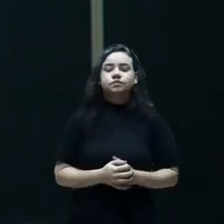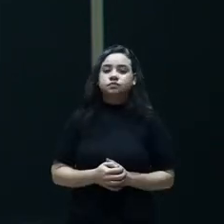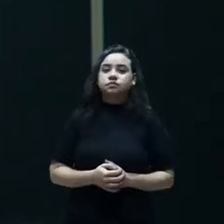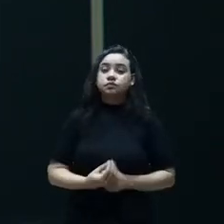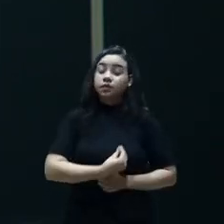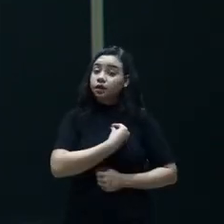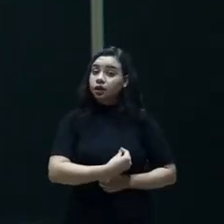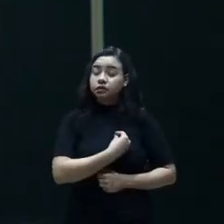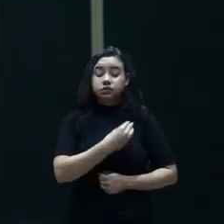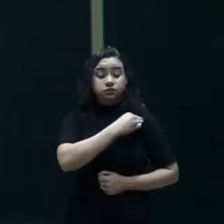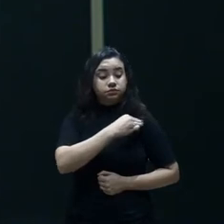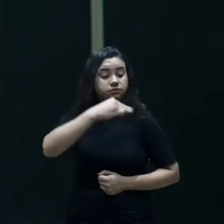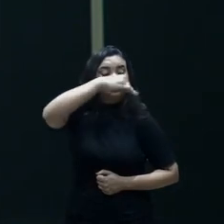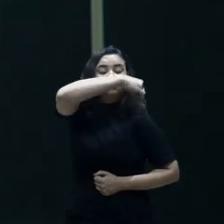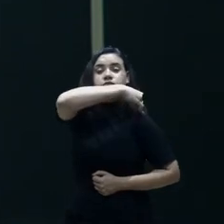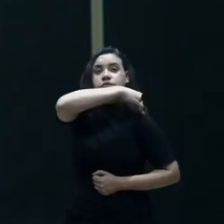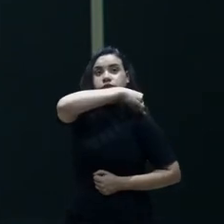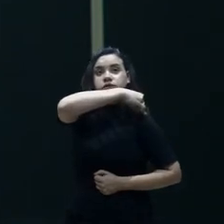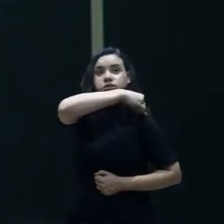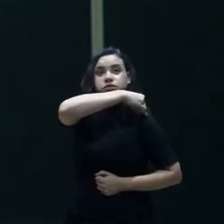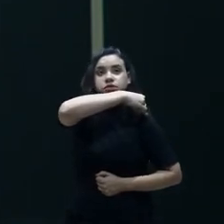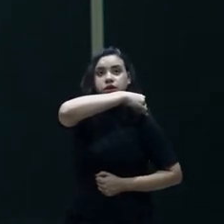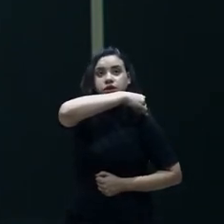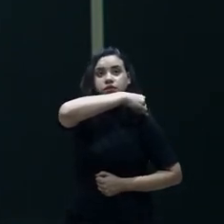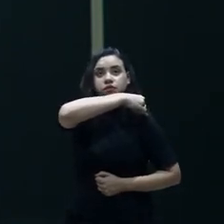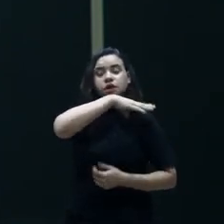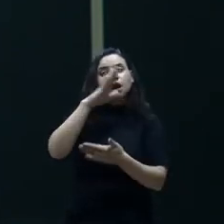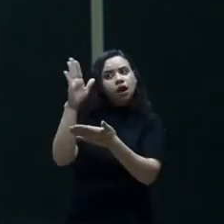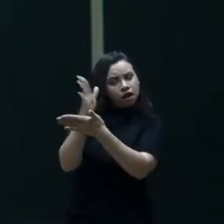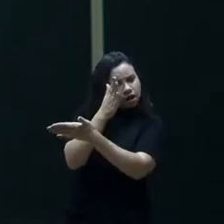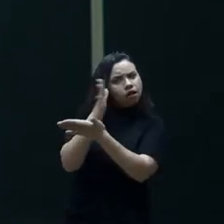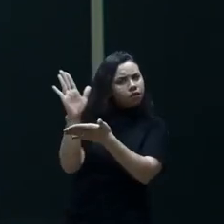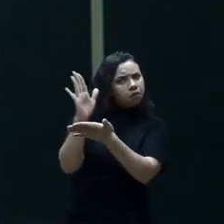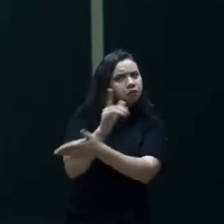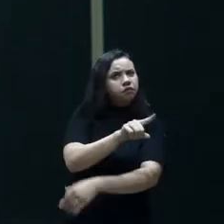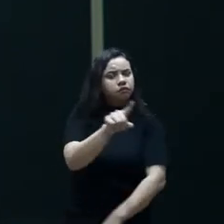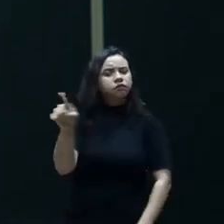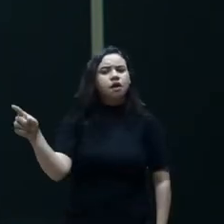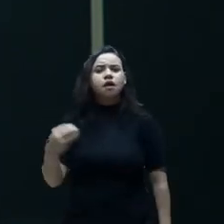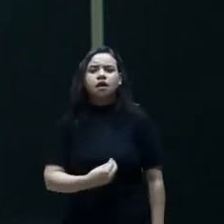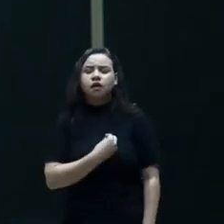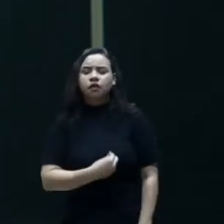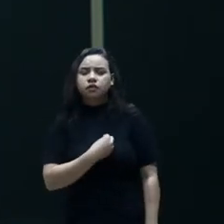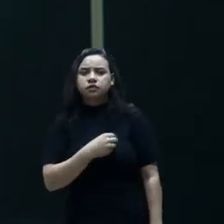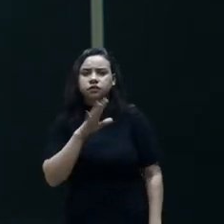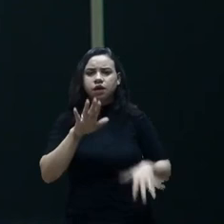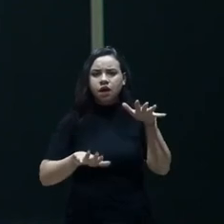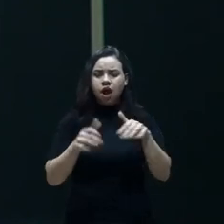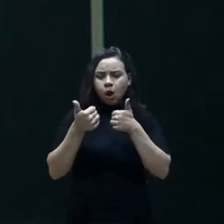ministerial de alguns, e na sua vida você já acompanhou diversas pessoas.